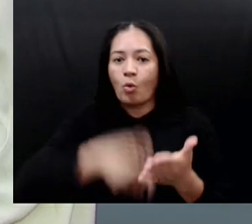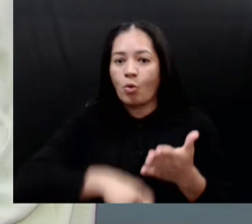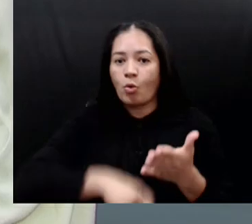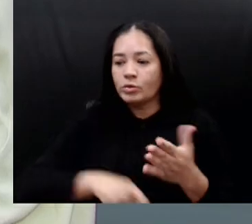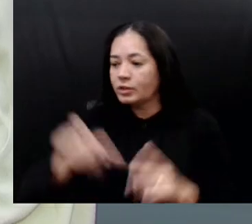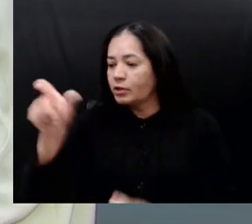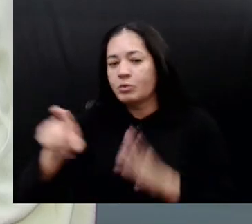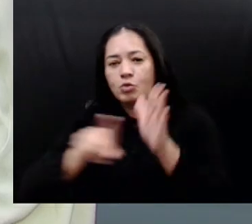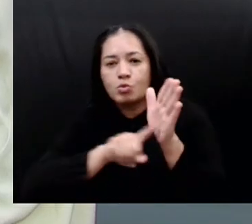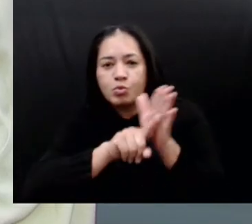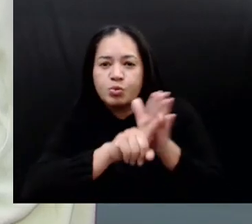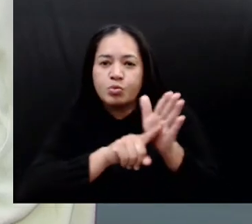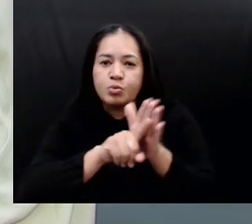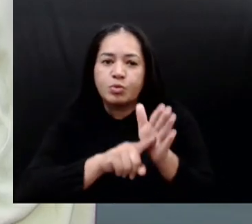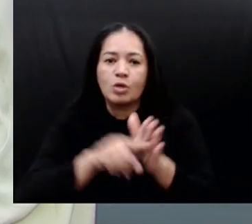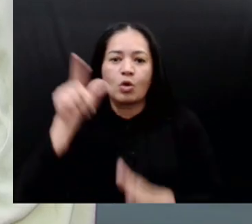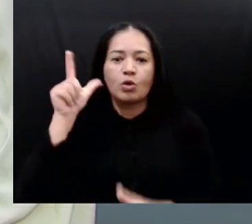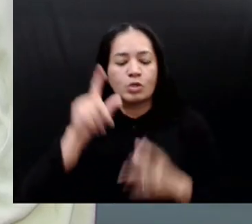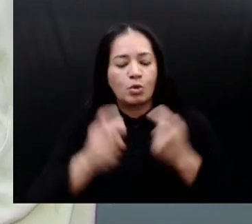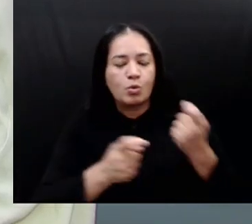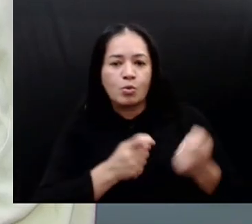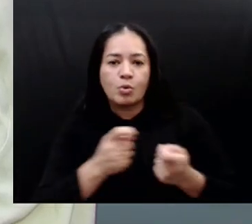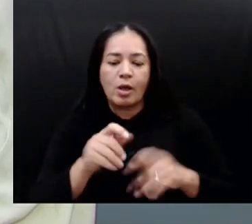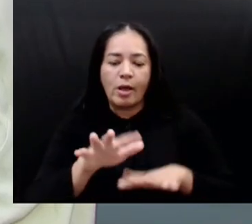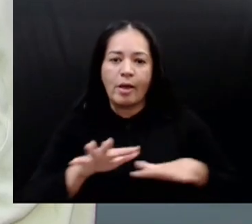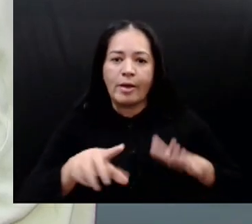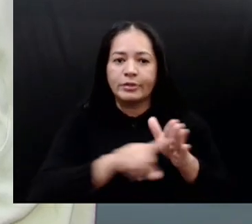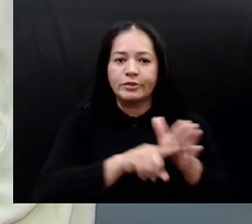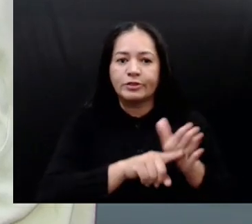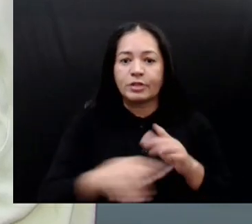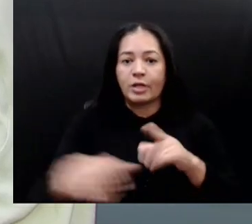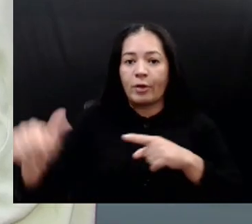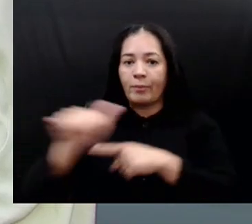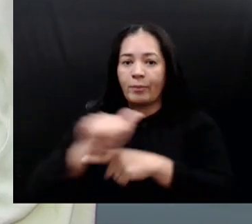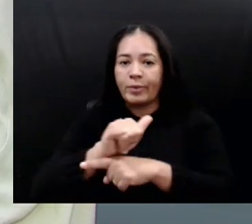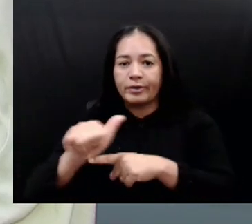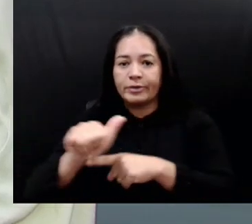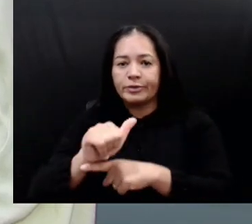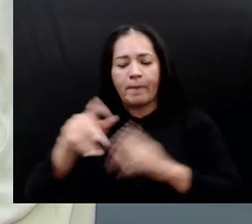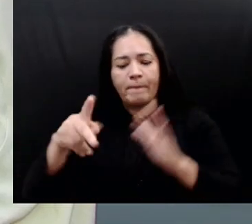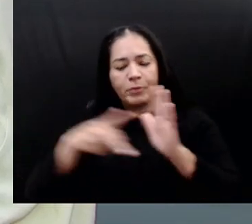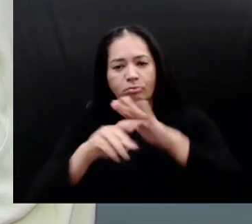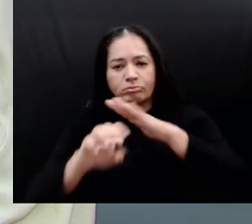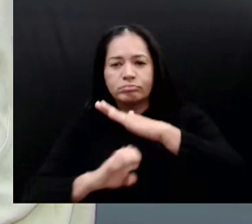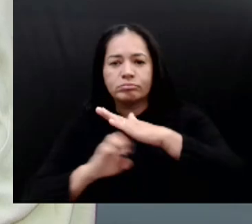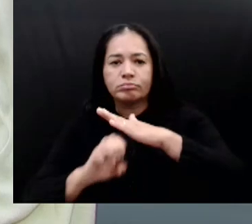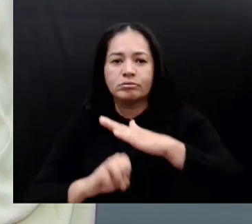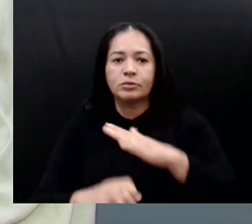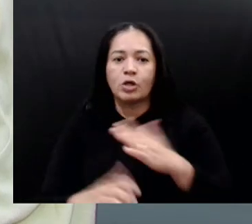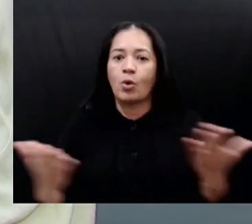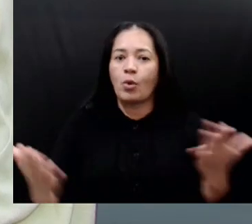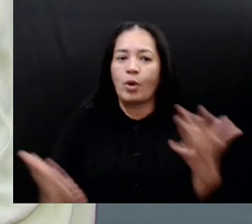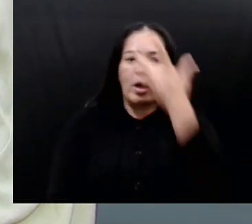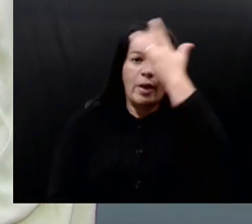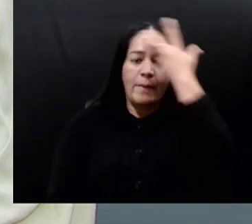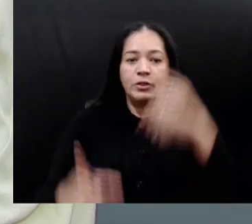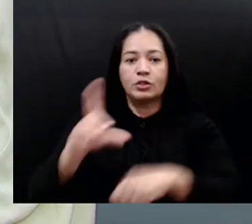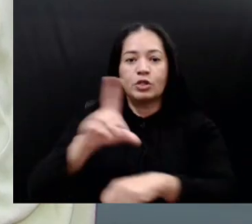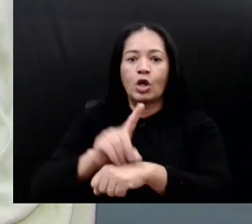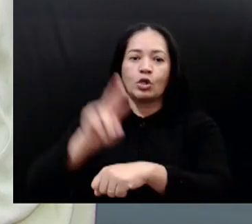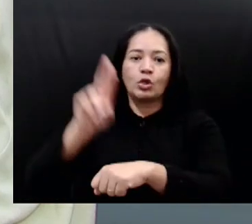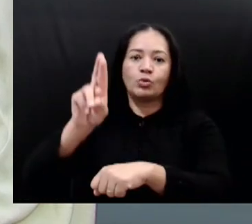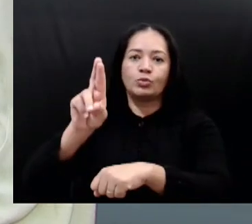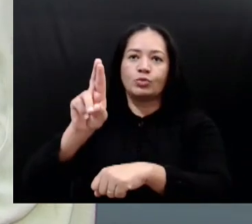gerenciar a área de pesquisa, que é uma área estratégica de grandes empresas. Então, quem é hoje doutor, por exemplo, não necessariamente ele precisa